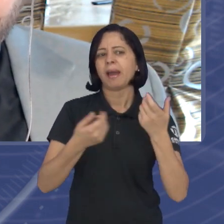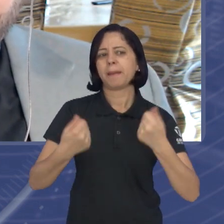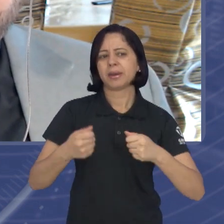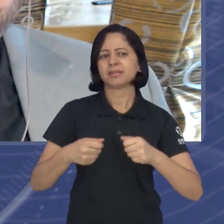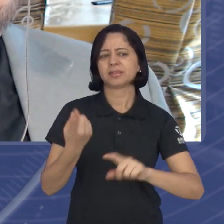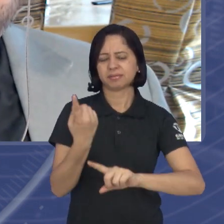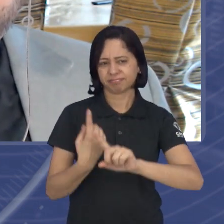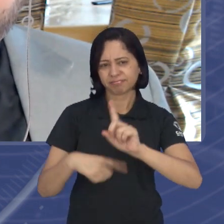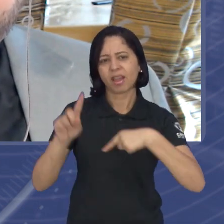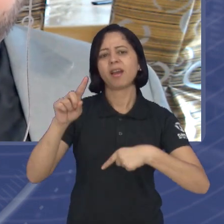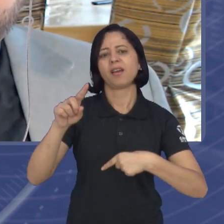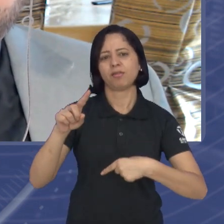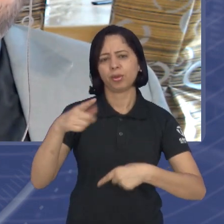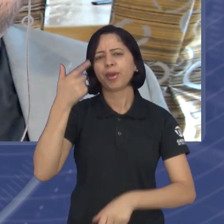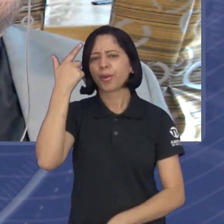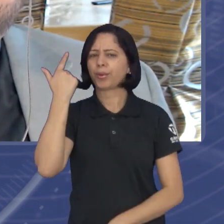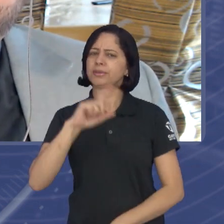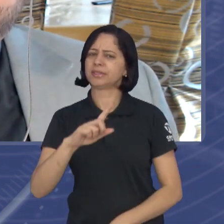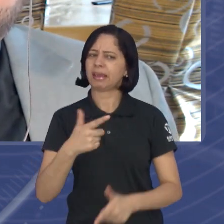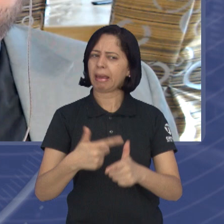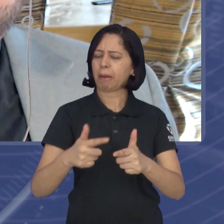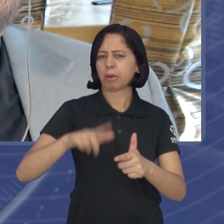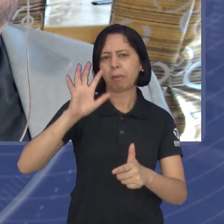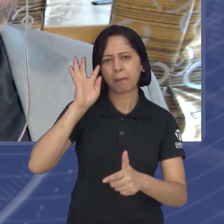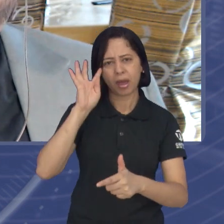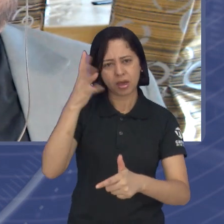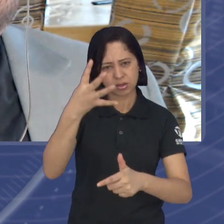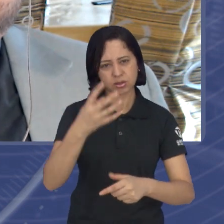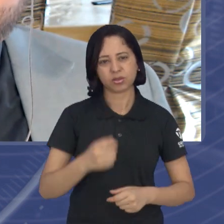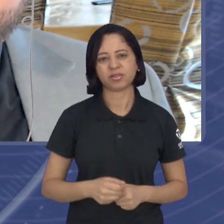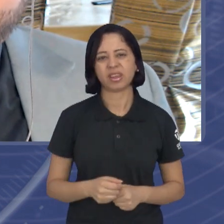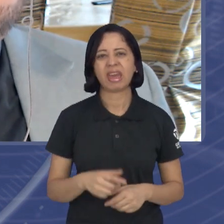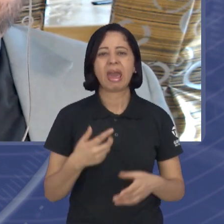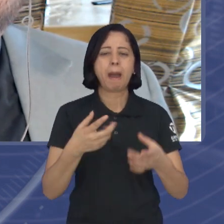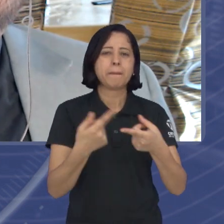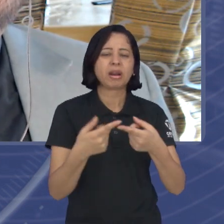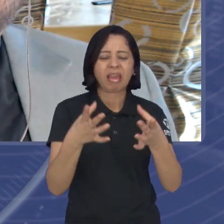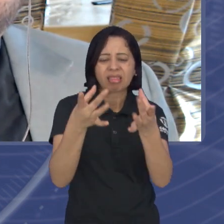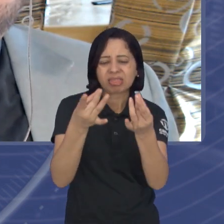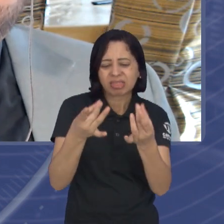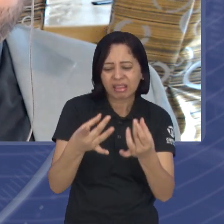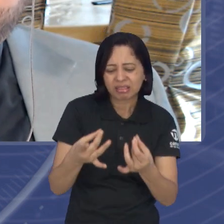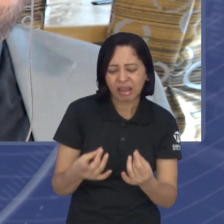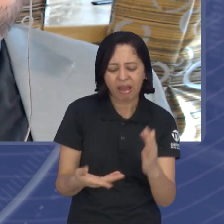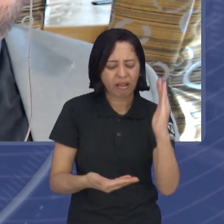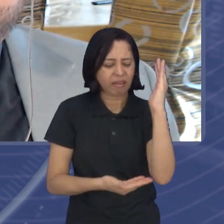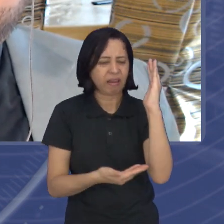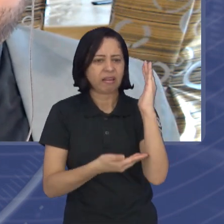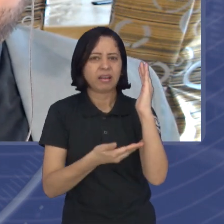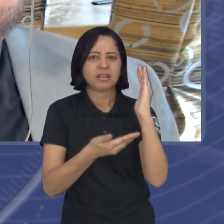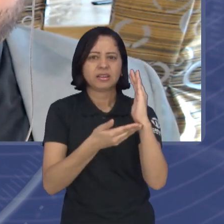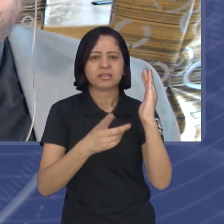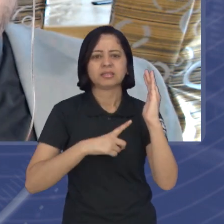avançar nisso para conseguir resolver alguma situação. São muitos detalhes, muita burocracia ainda.